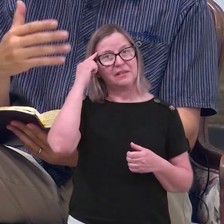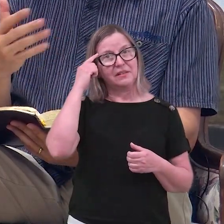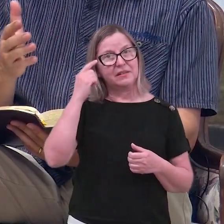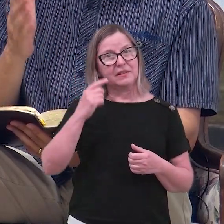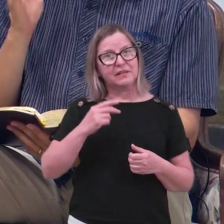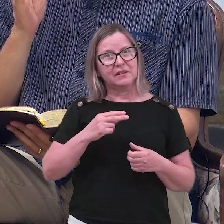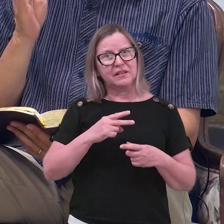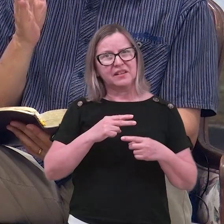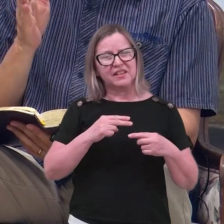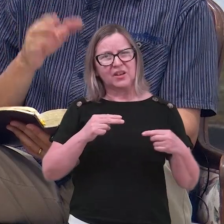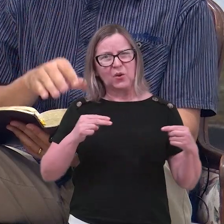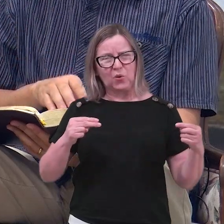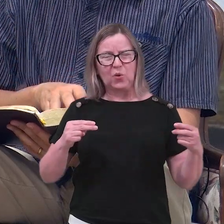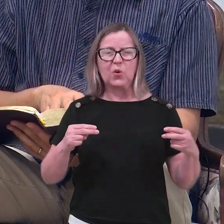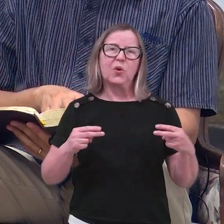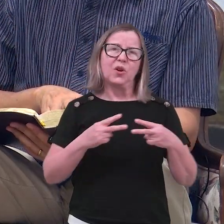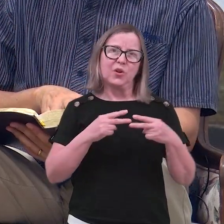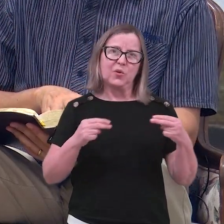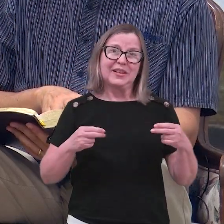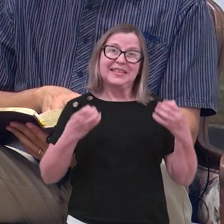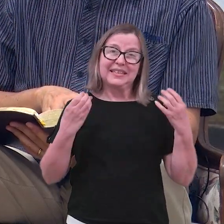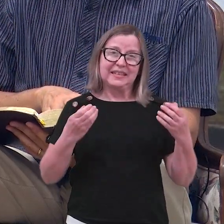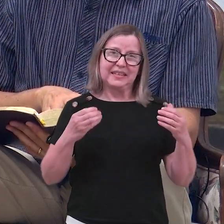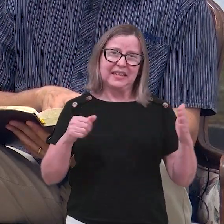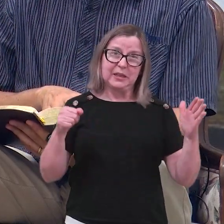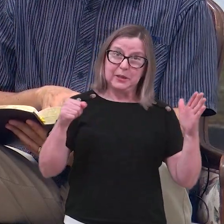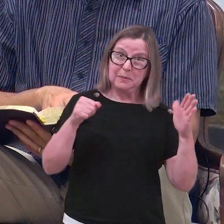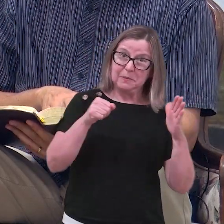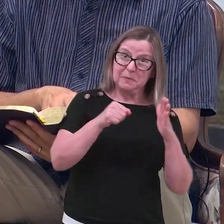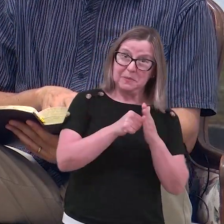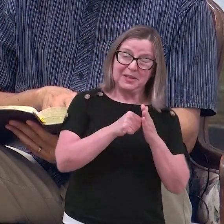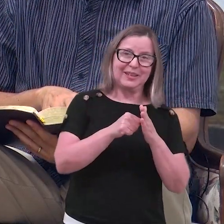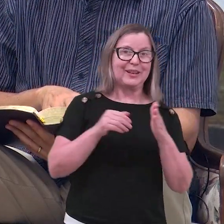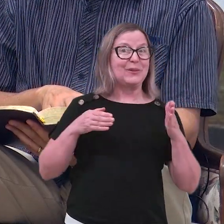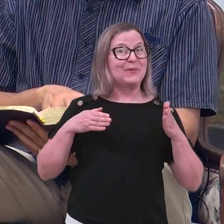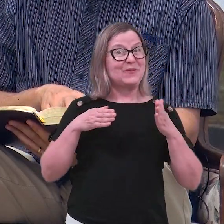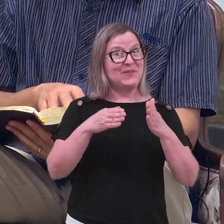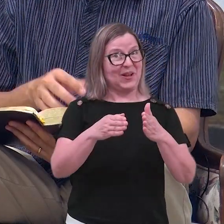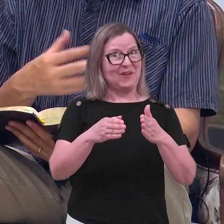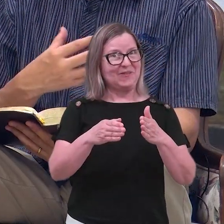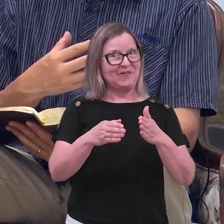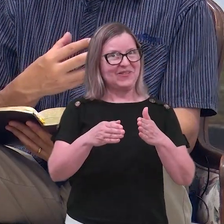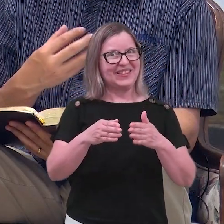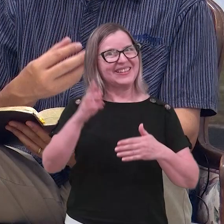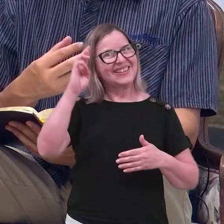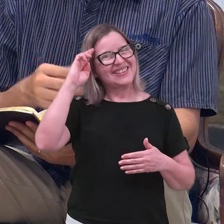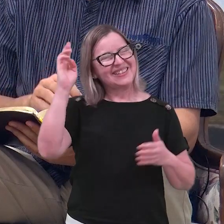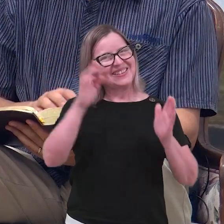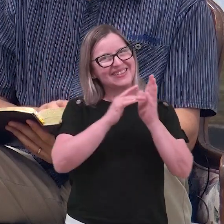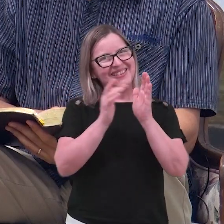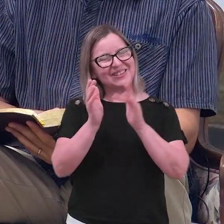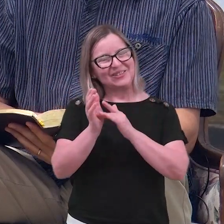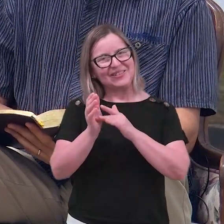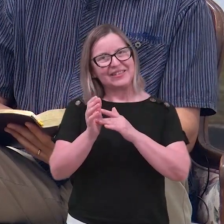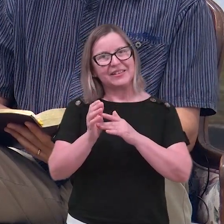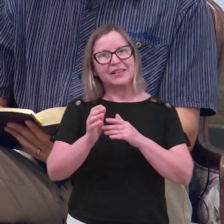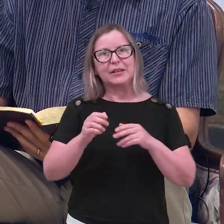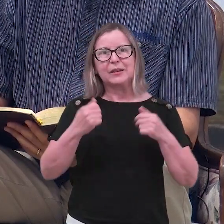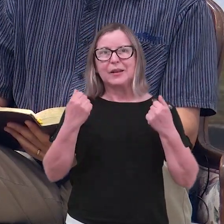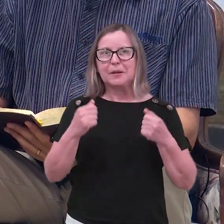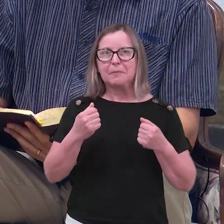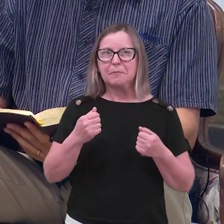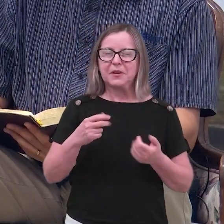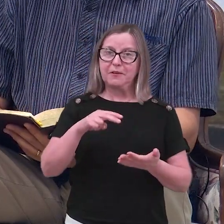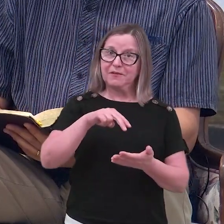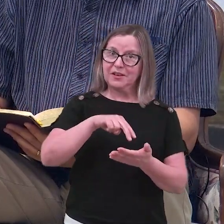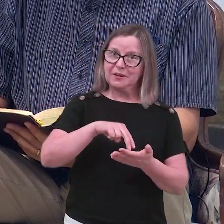vêm atrapalhar essa nosso alvo, que é o Senhor Jesus. Então, ele nos chama a olhar firmemente para o